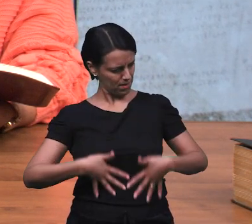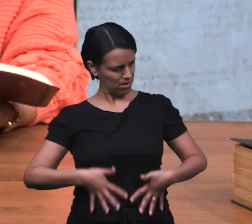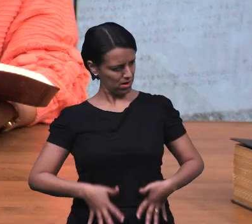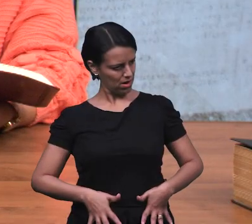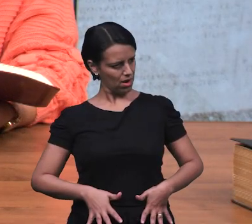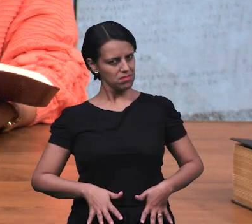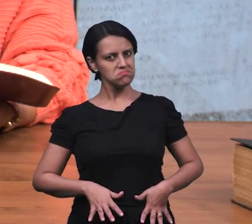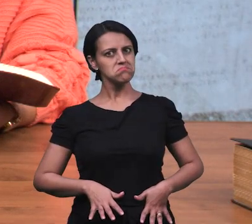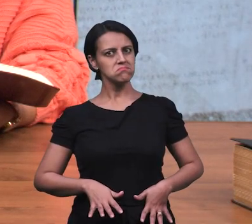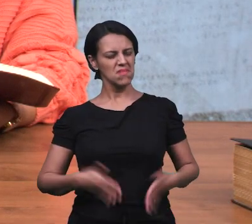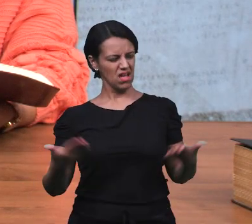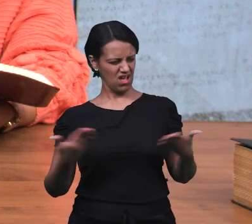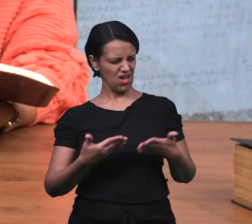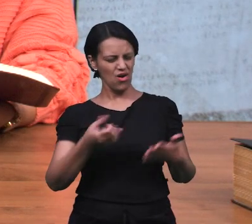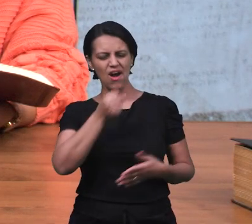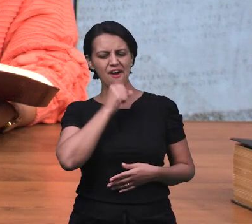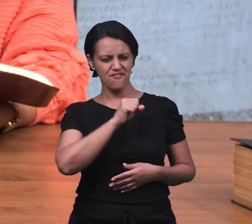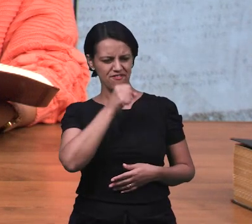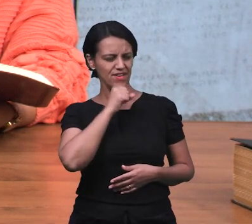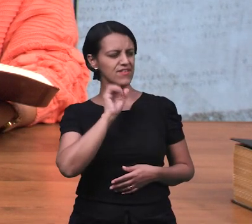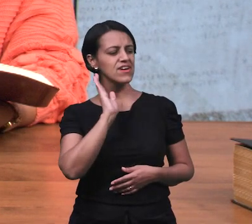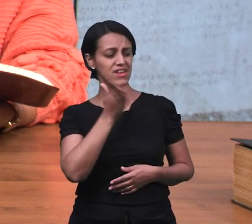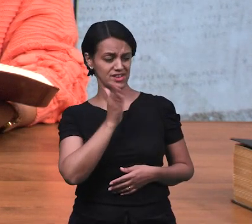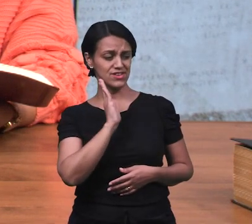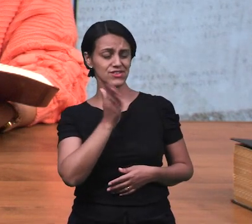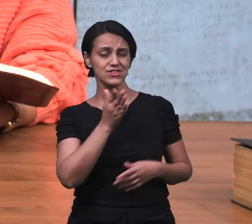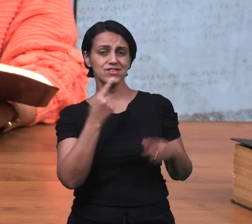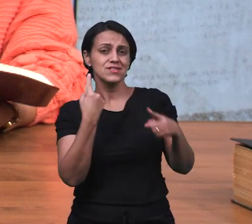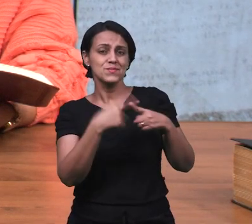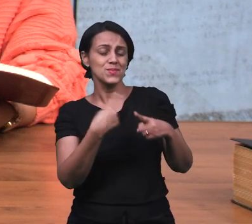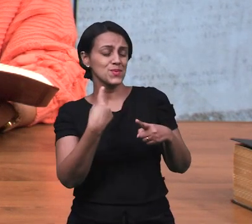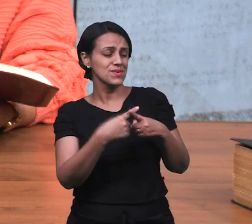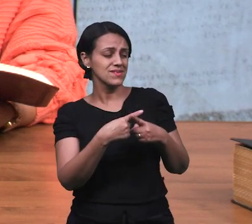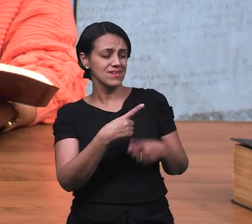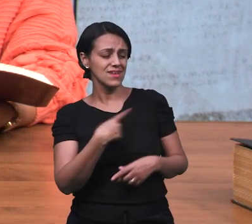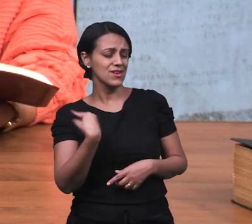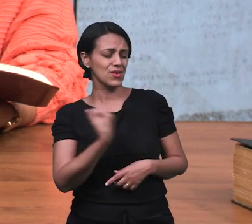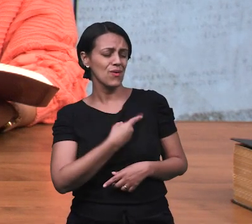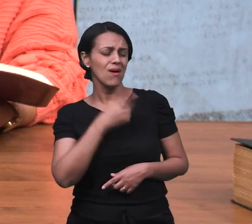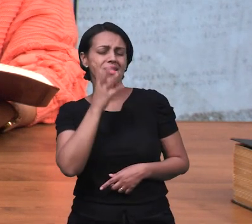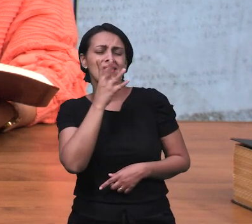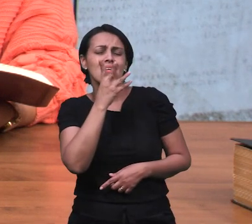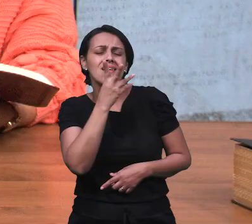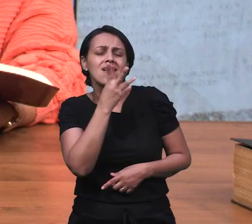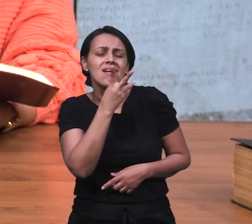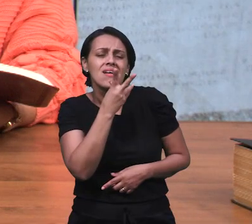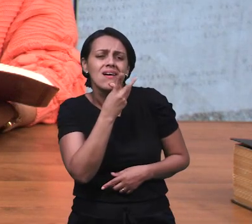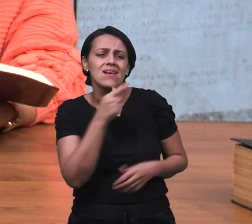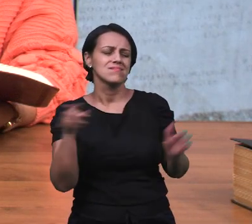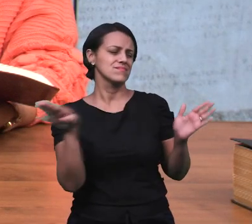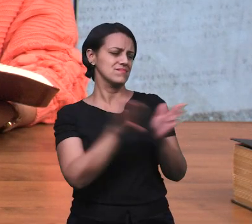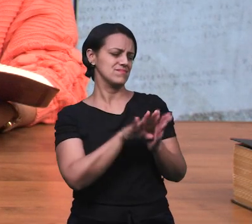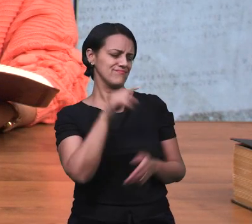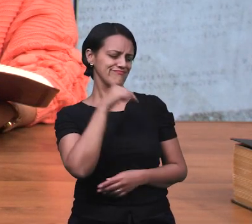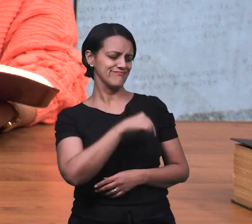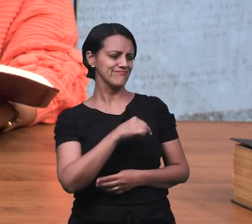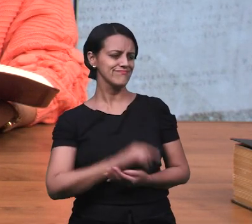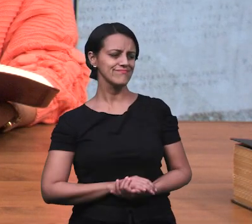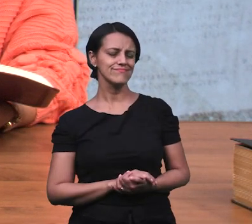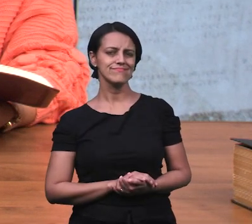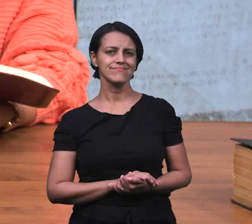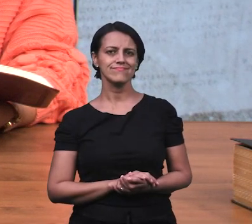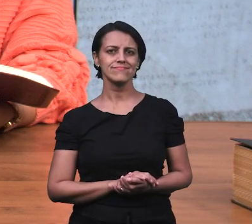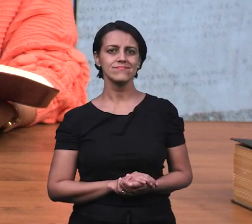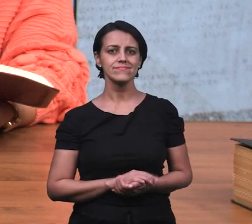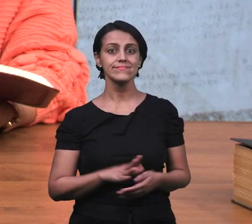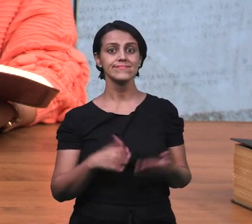sapatos já se têm envelhecido por causa do muito longo caminho. Então aqueles homens